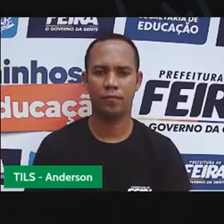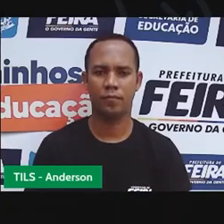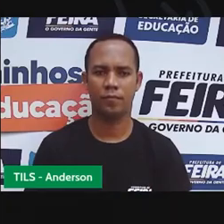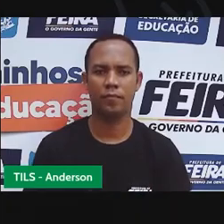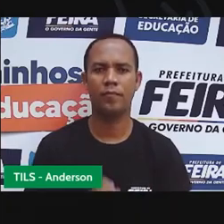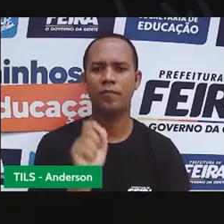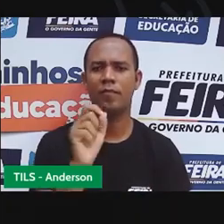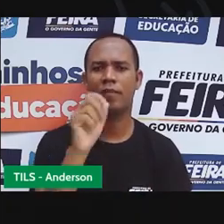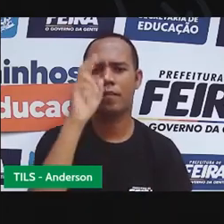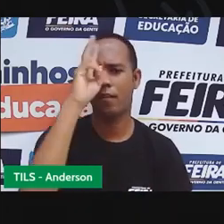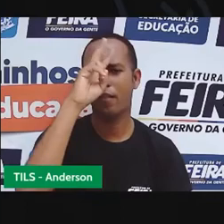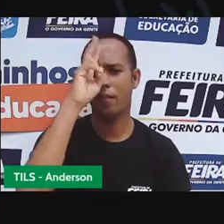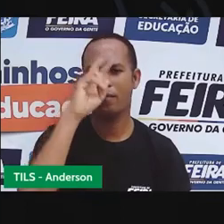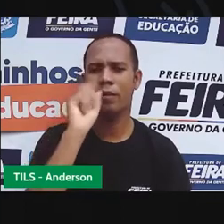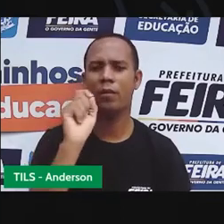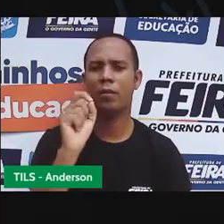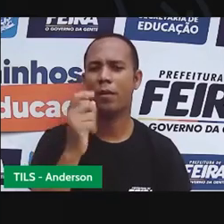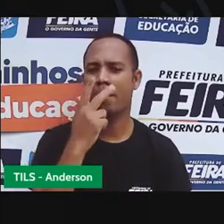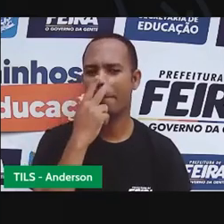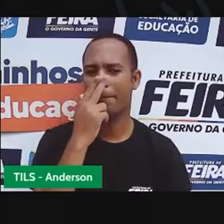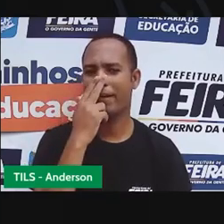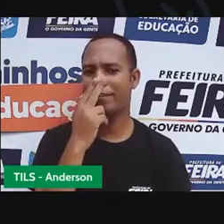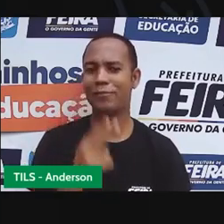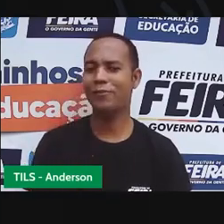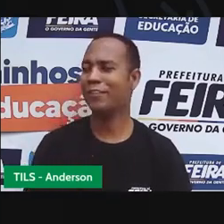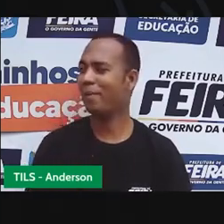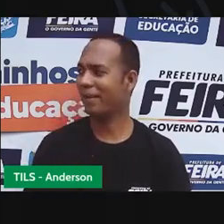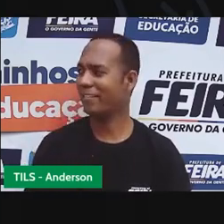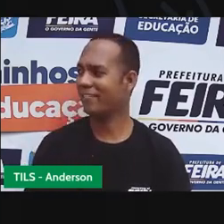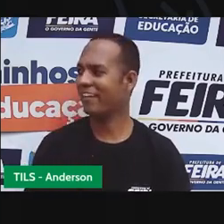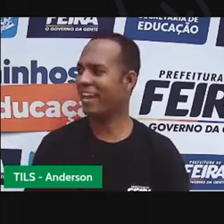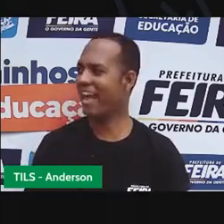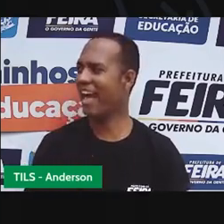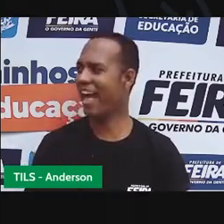Isso aqui te lembra o quê? Parece o quê, Anderson?